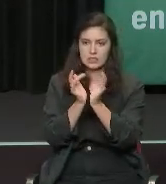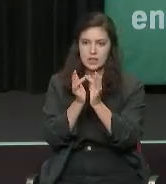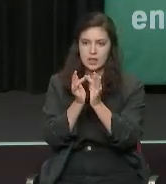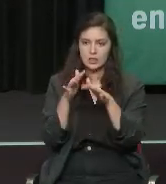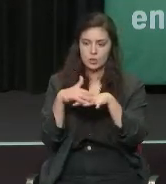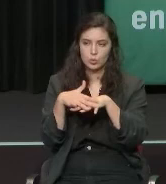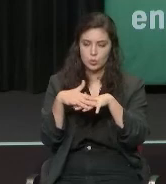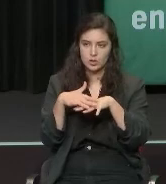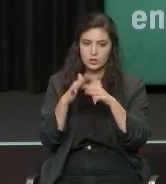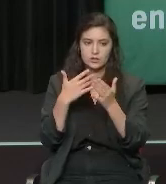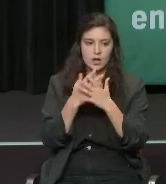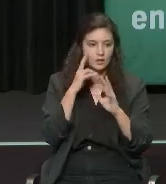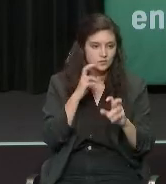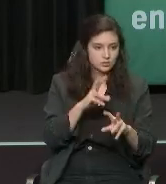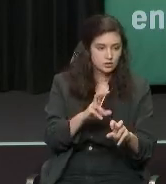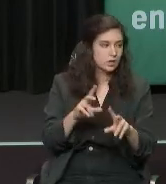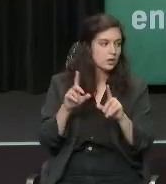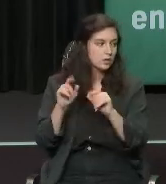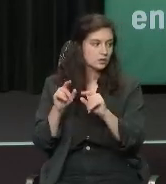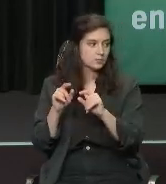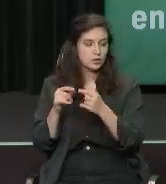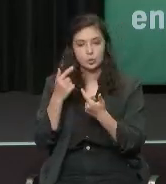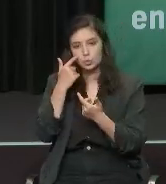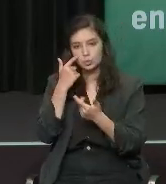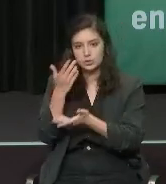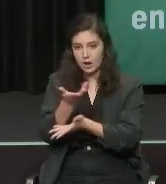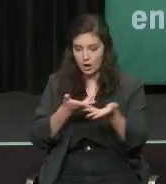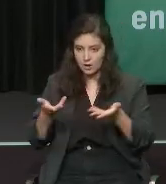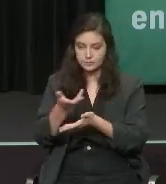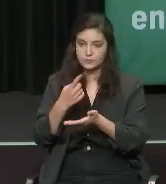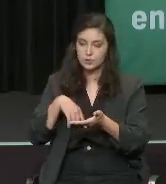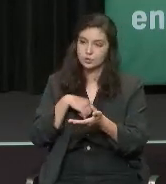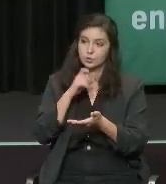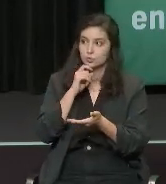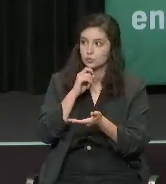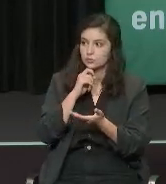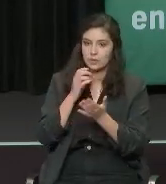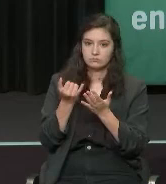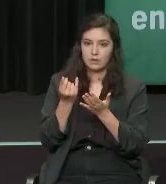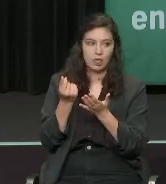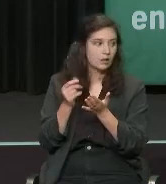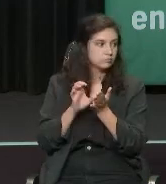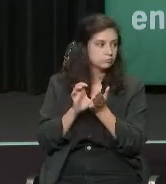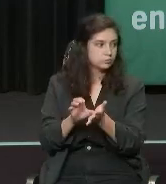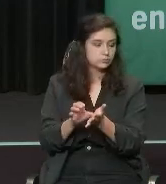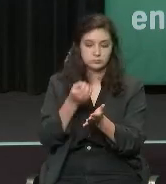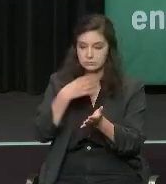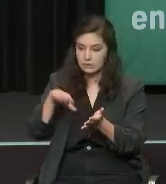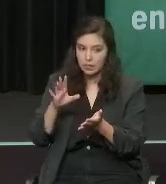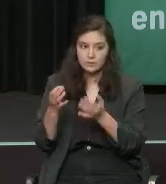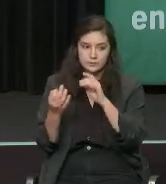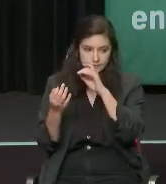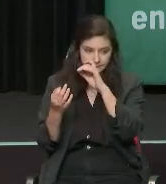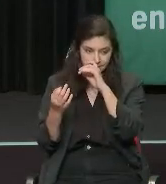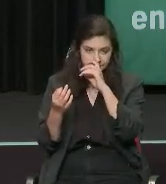de investigadores e de divulgação do conhecimento. Perdemos oportunidades de financiamento, a que se tem